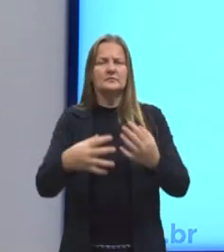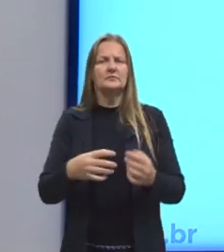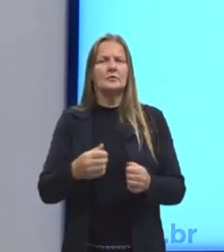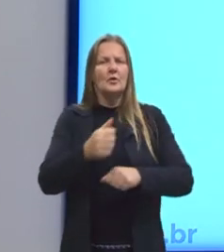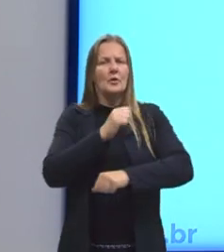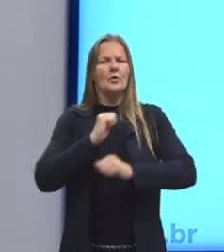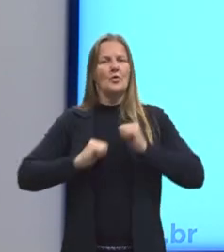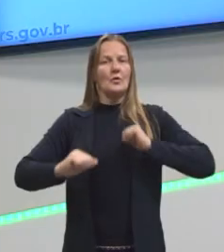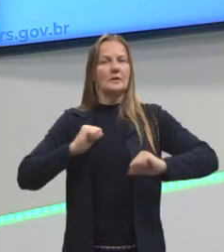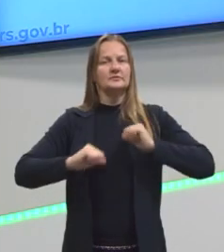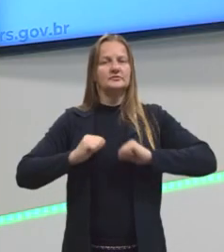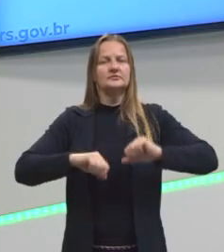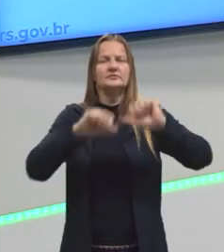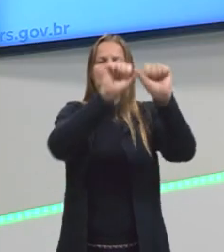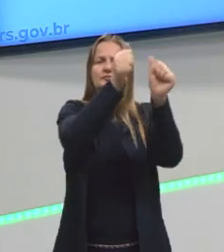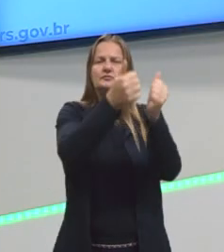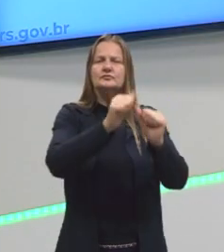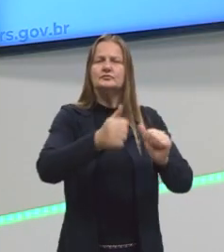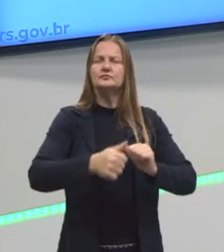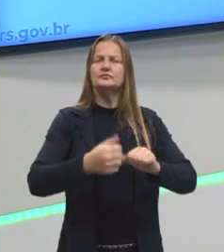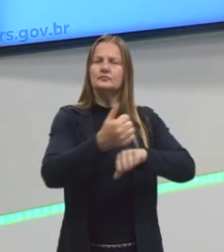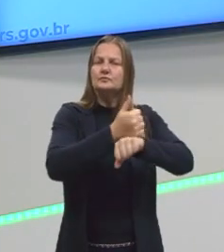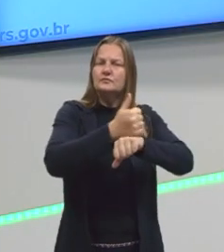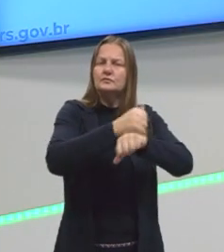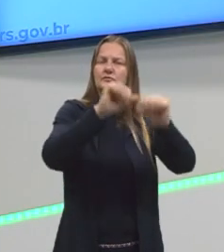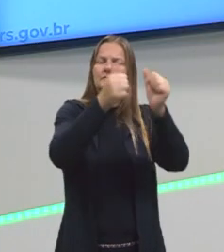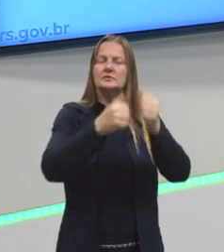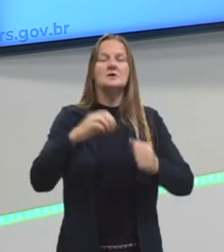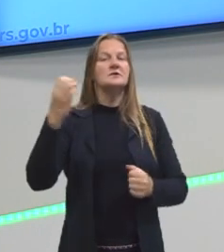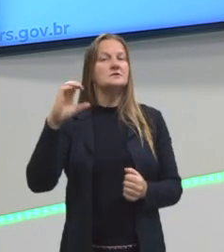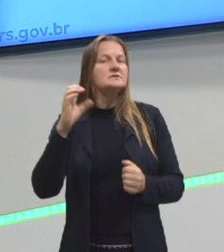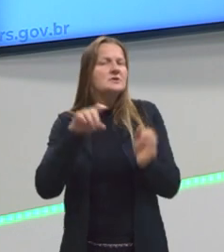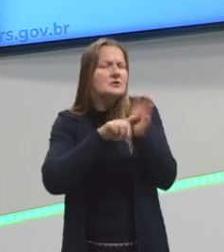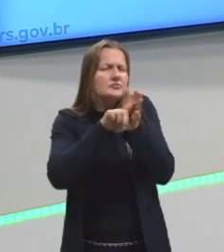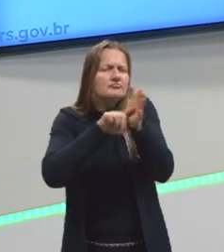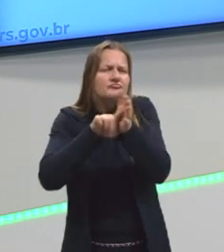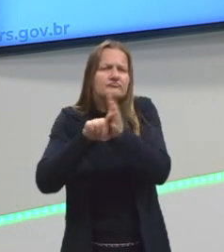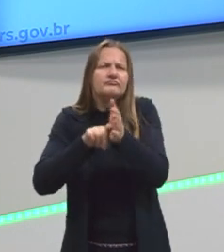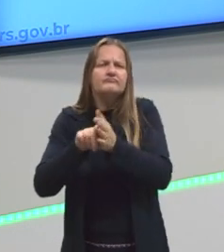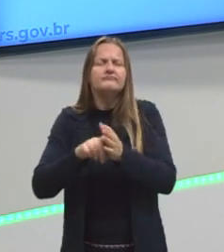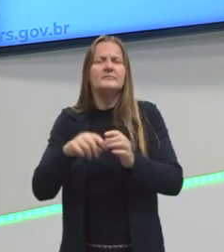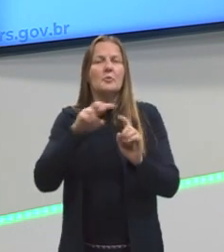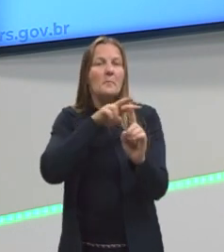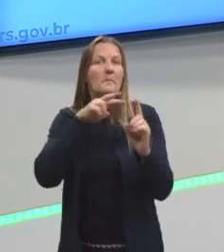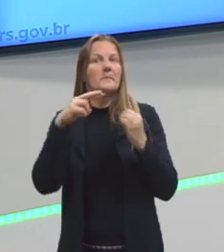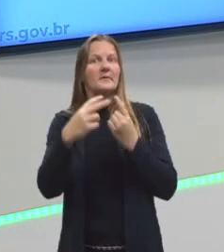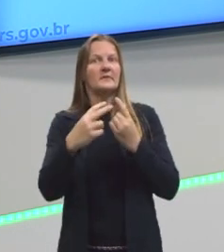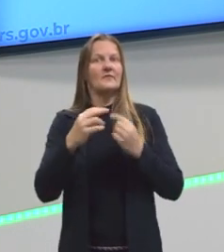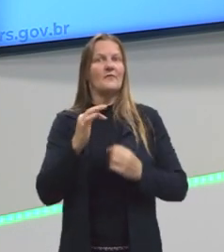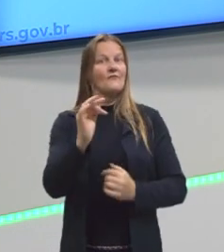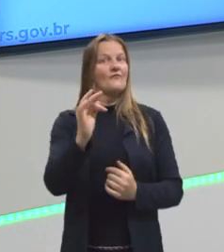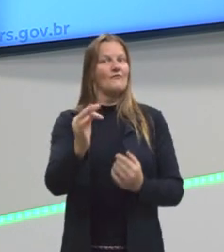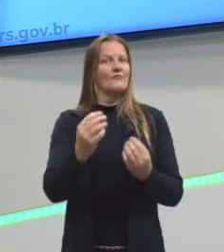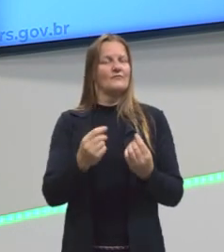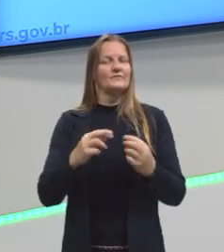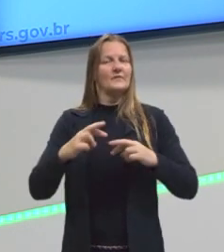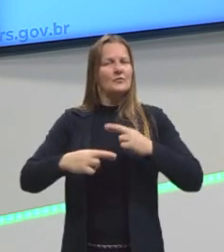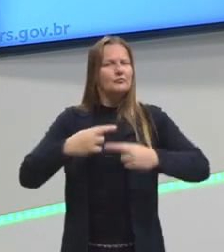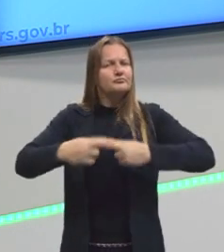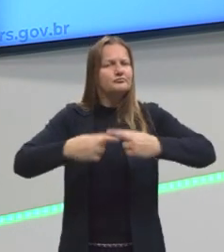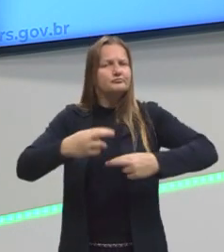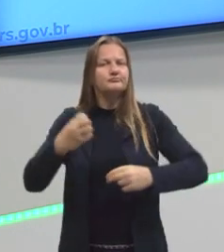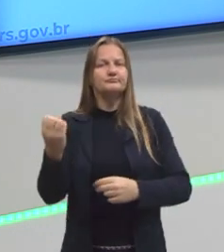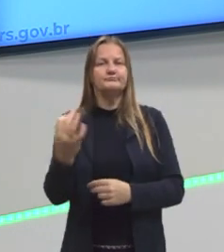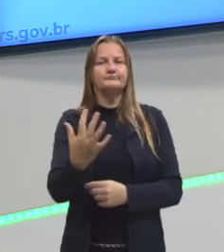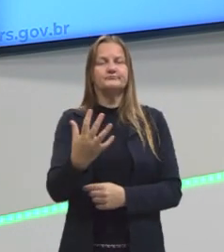artistas escultores também tanto na ciência são são perspectivas né Essa nascimento